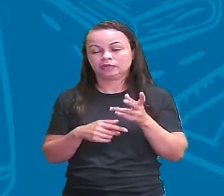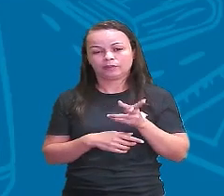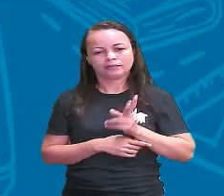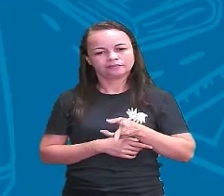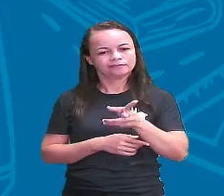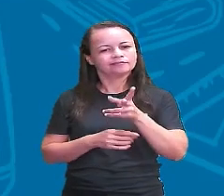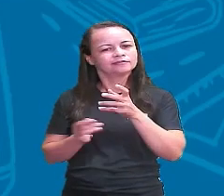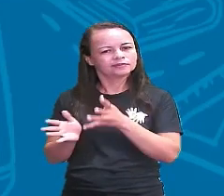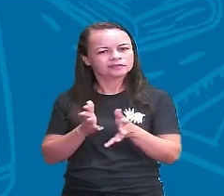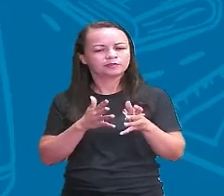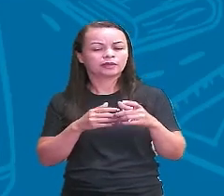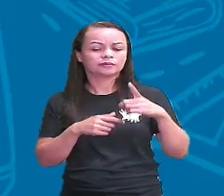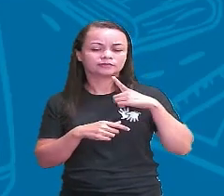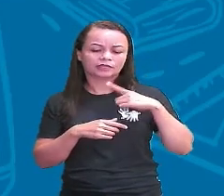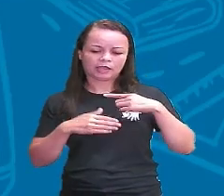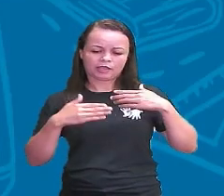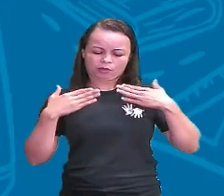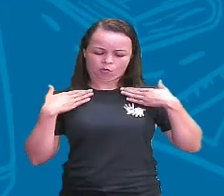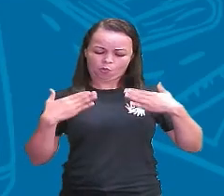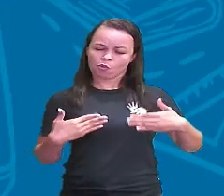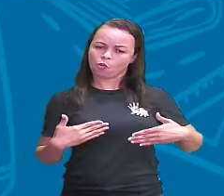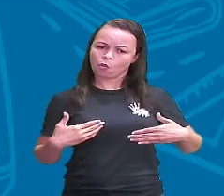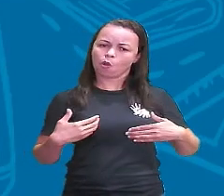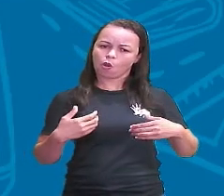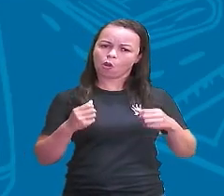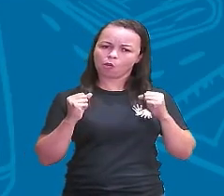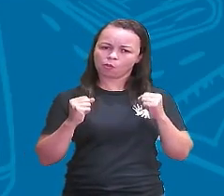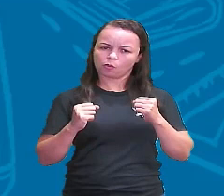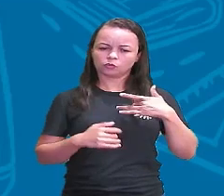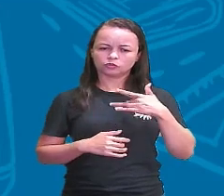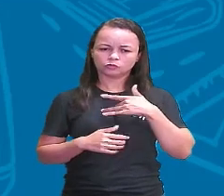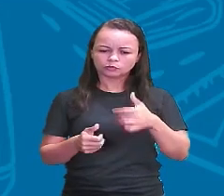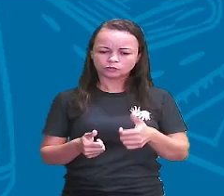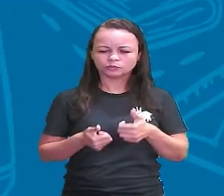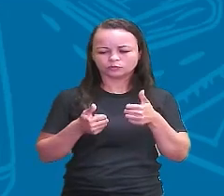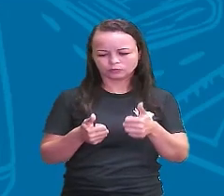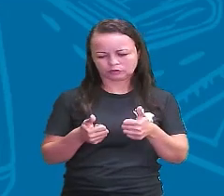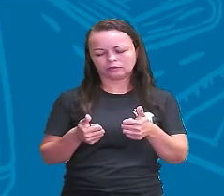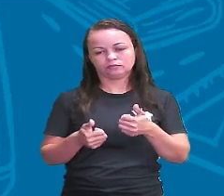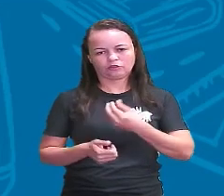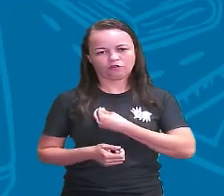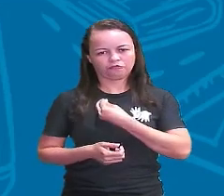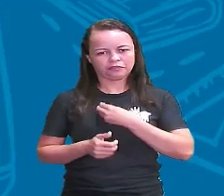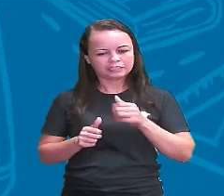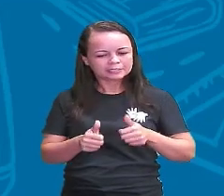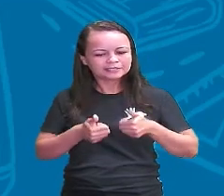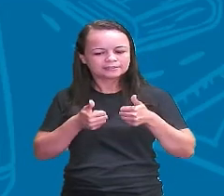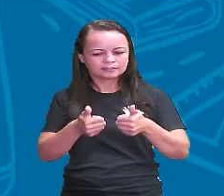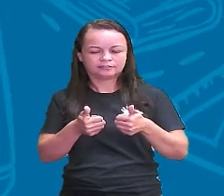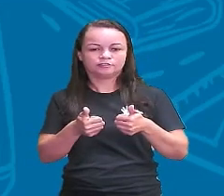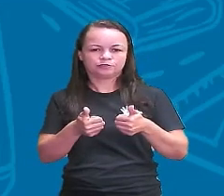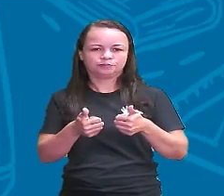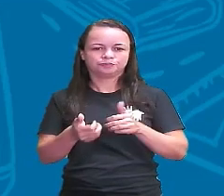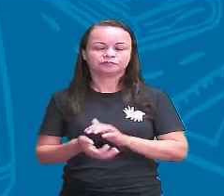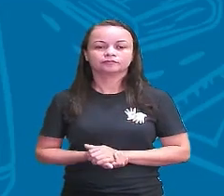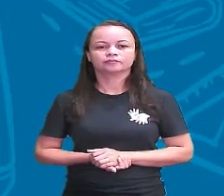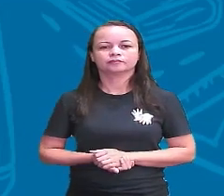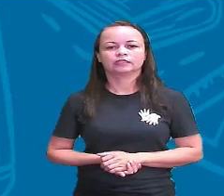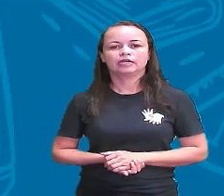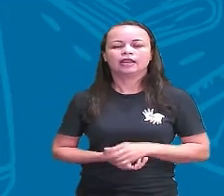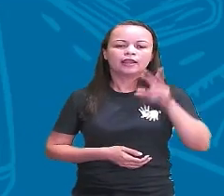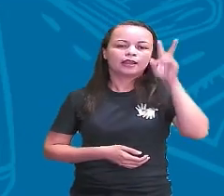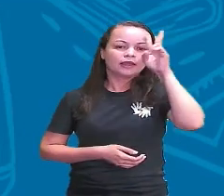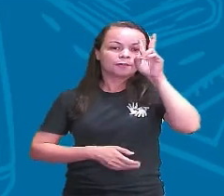possa ter um corpo saudável, para que a gente possa ter uma vida saudável. E a gente tem que lembrar que